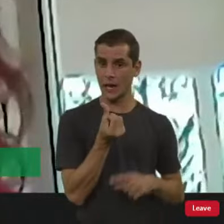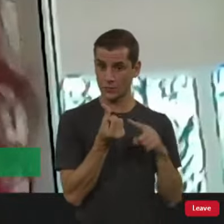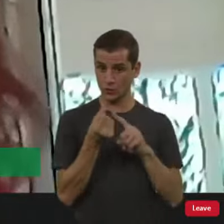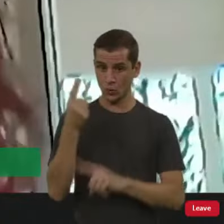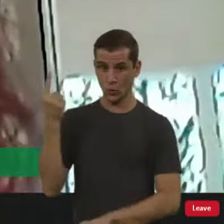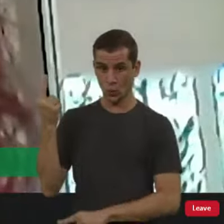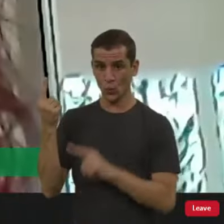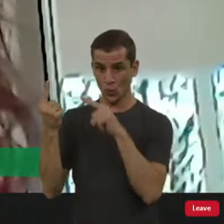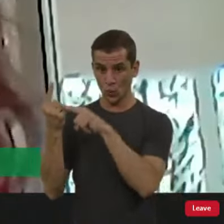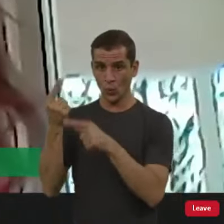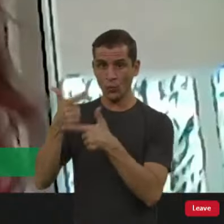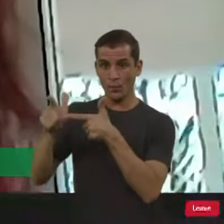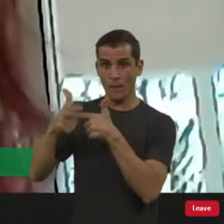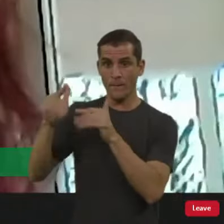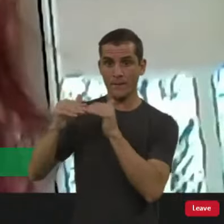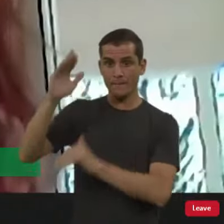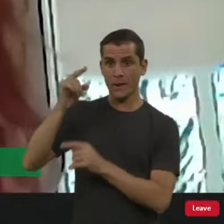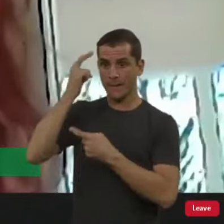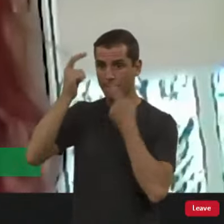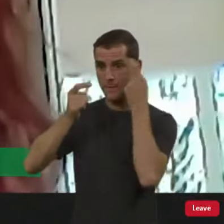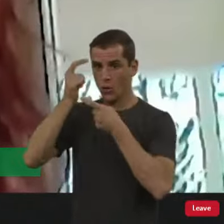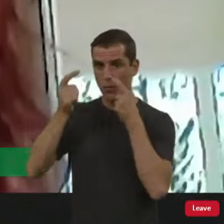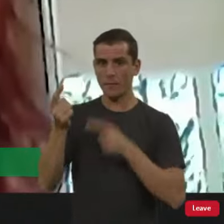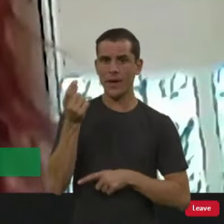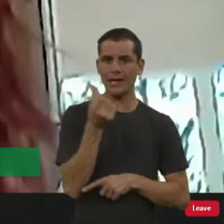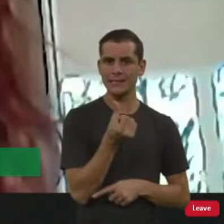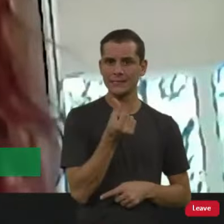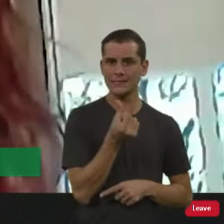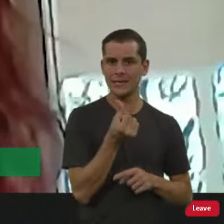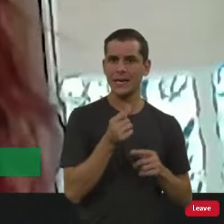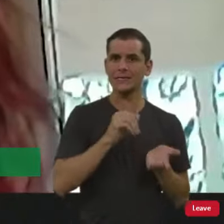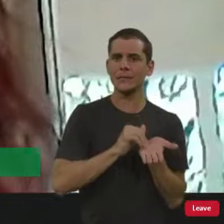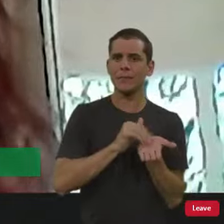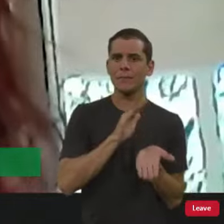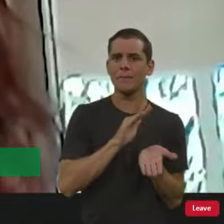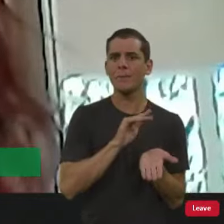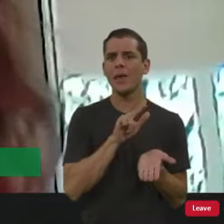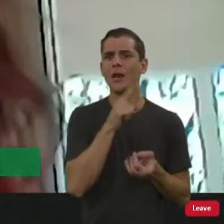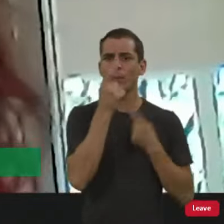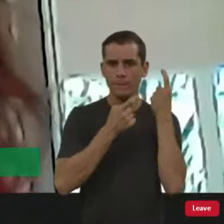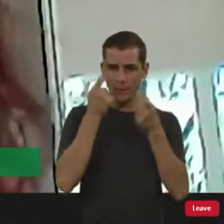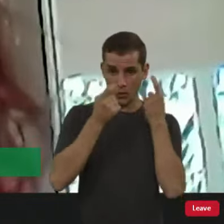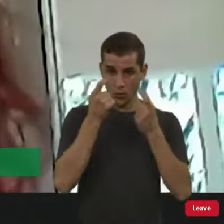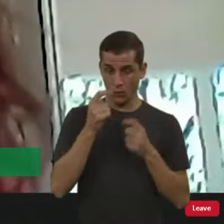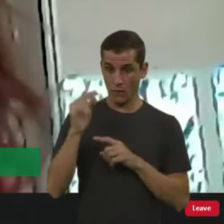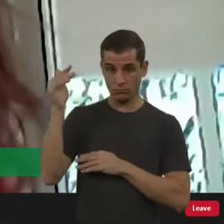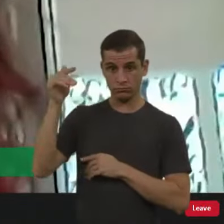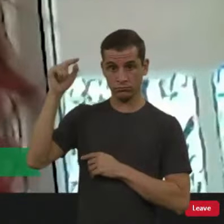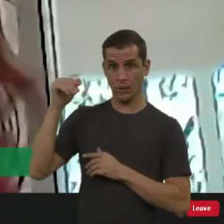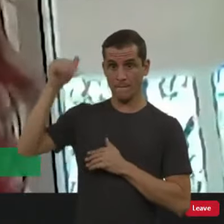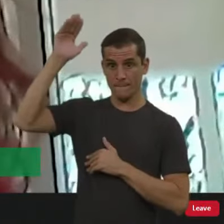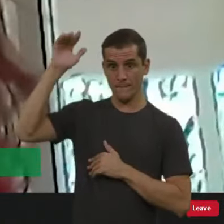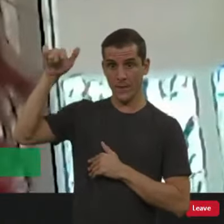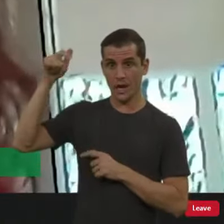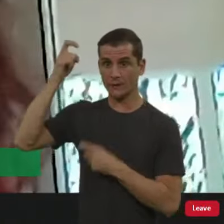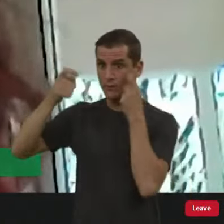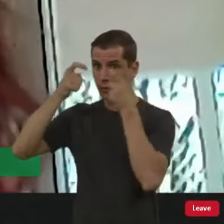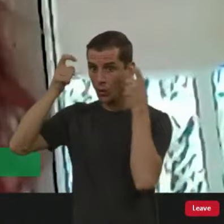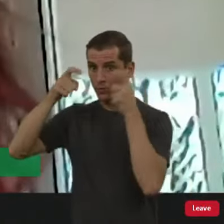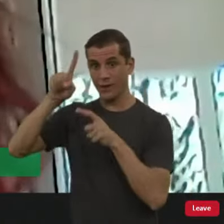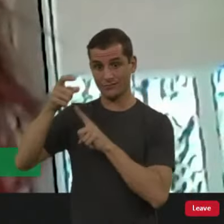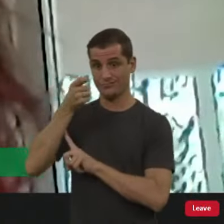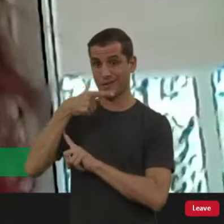que mais preocupa e 6 o que menos preocupa. Então, entre os temas que mais preocupam, a falta de medicação